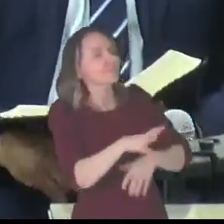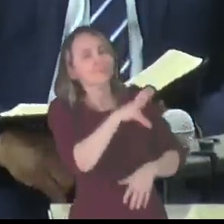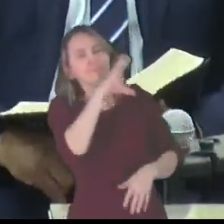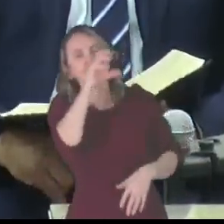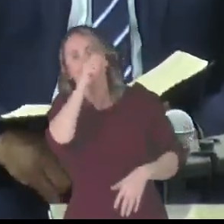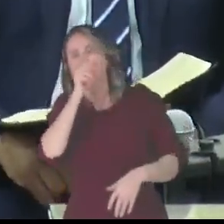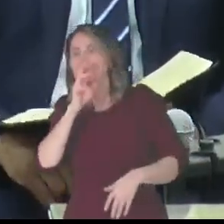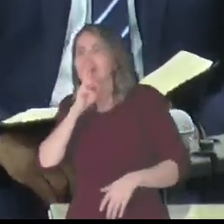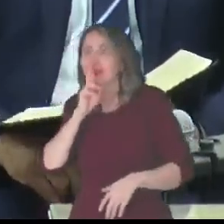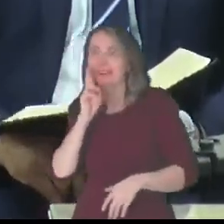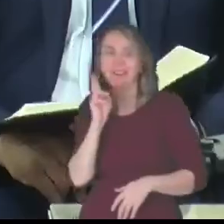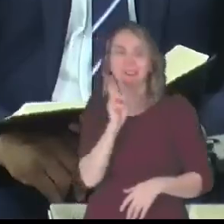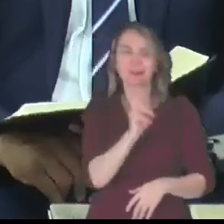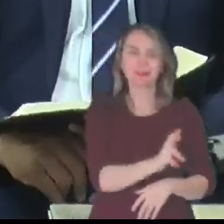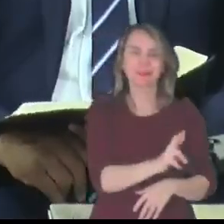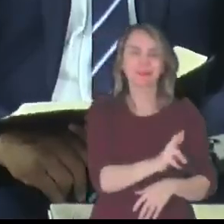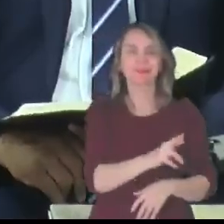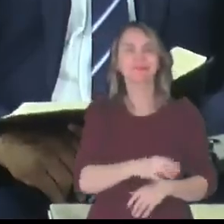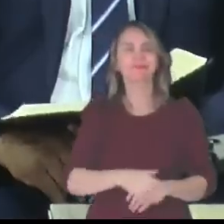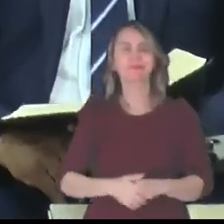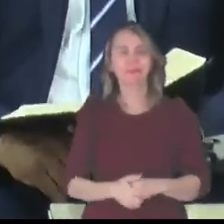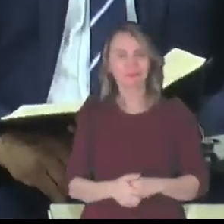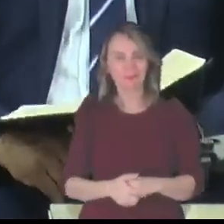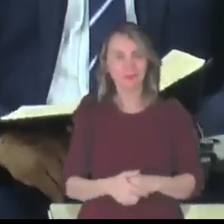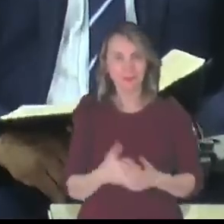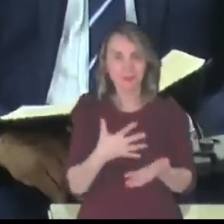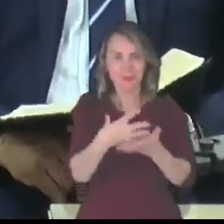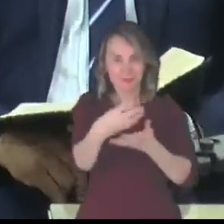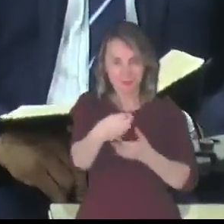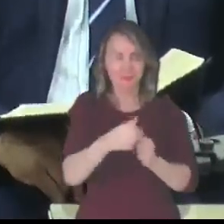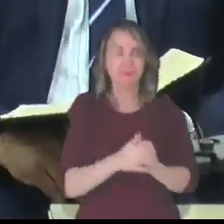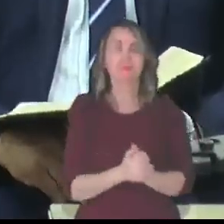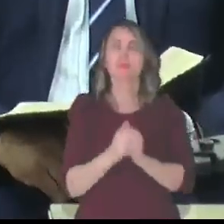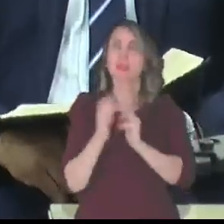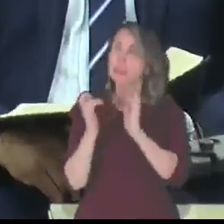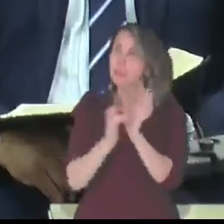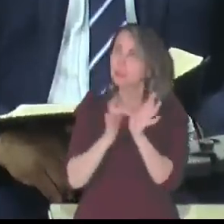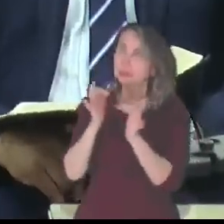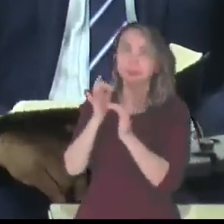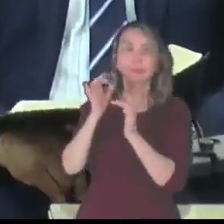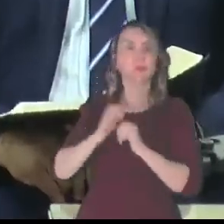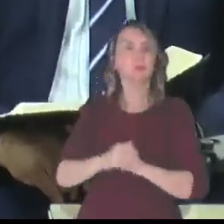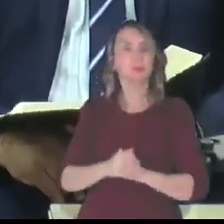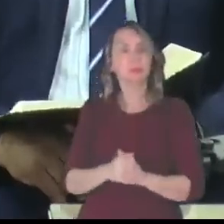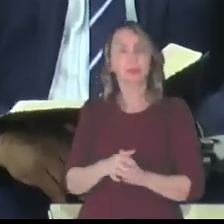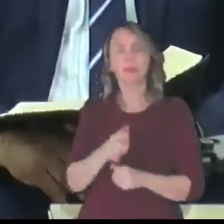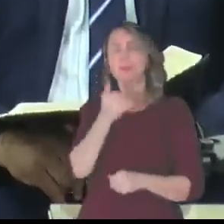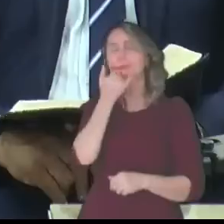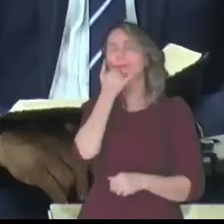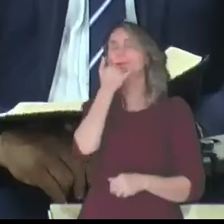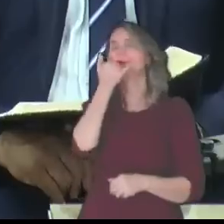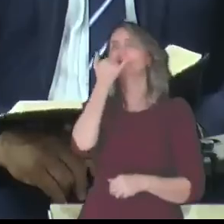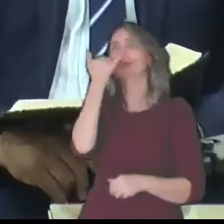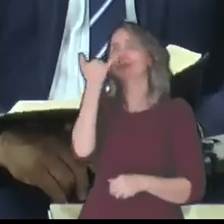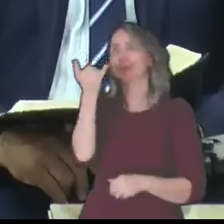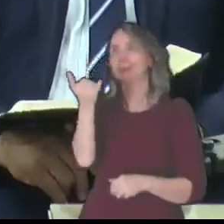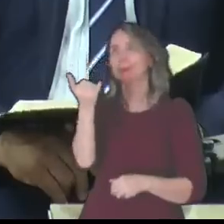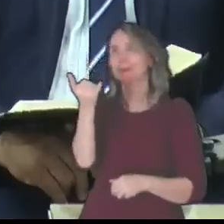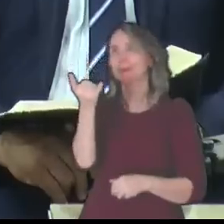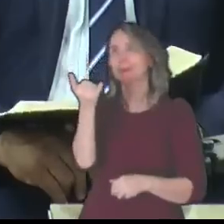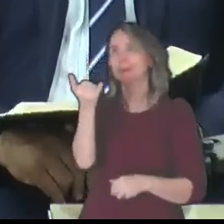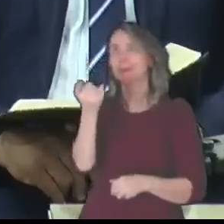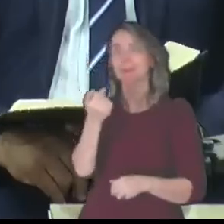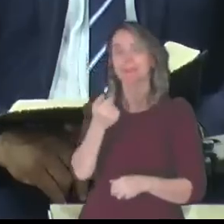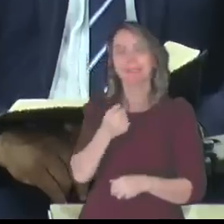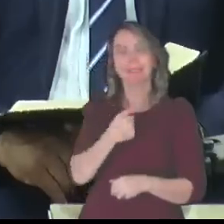resposta aleluia diga assim comigo Jesus me perdoe por